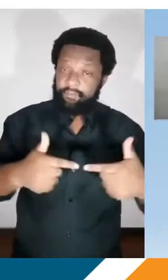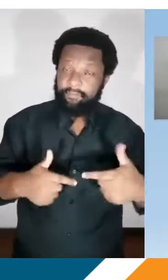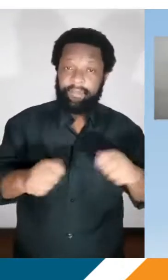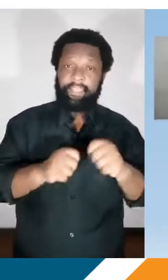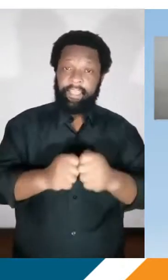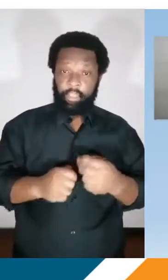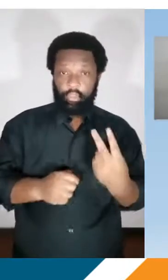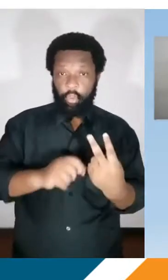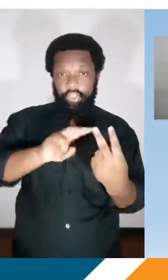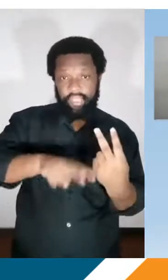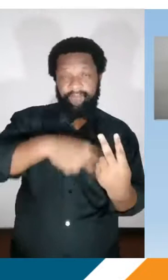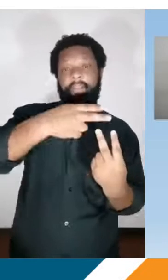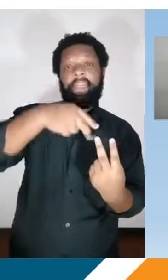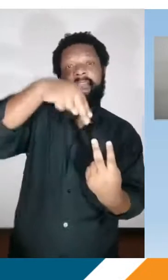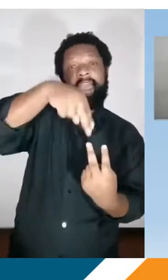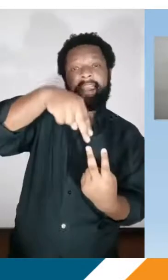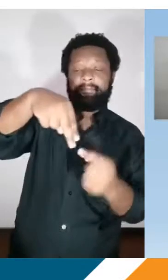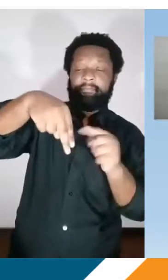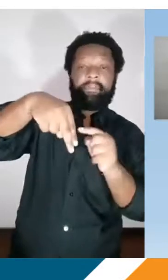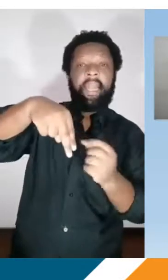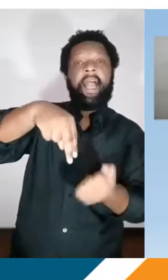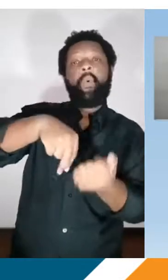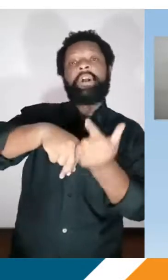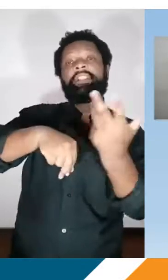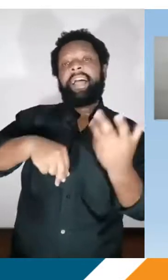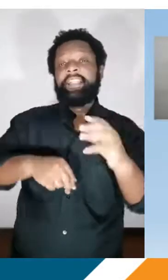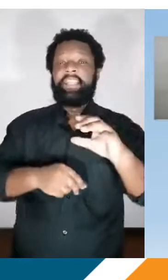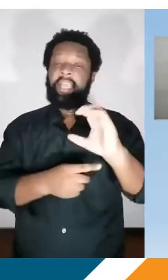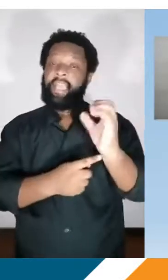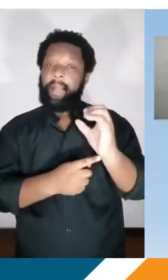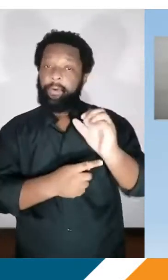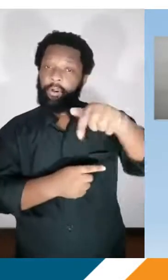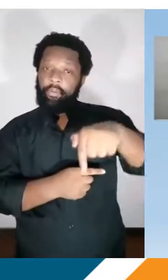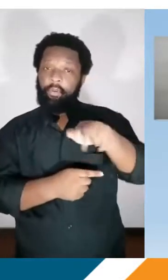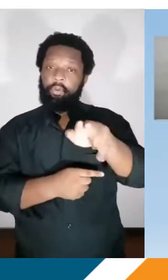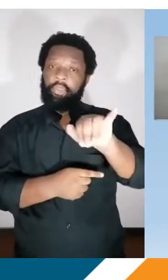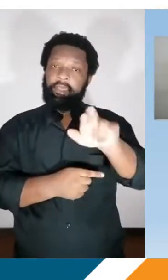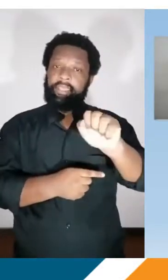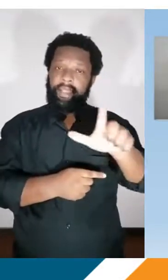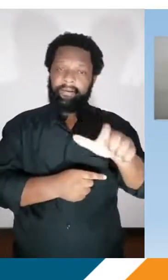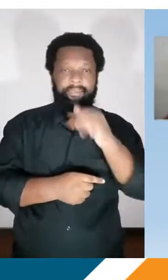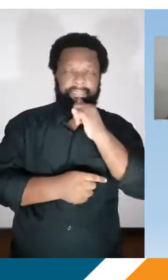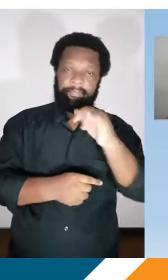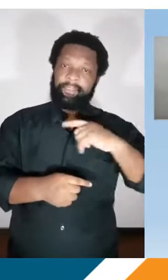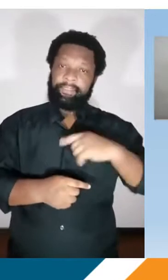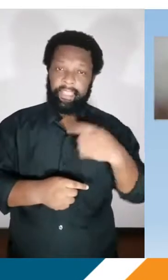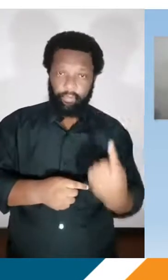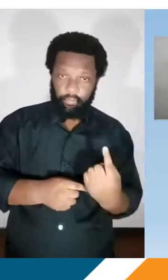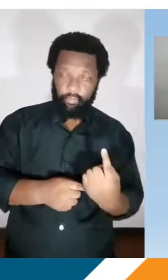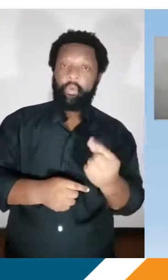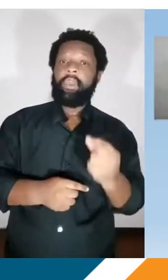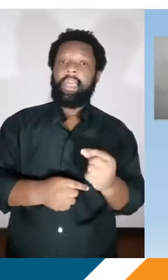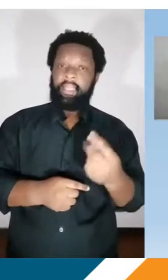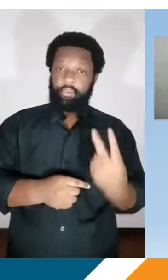é só você pegar 2 e elevado a N. N quer dizer a quantidade de carbonos quirais. Tá? Então, se eu tiver 2 elevado a 1, vão ter